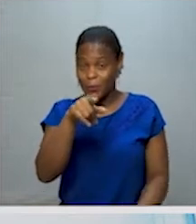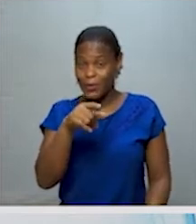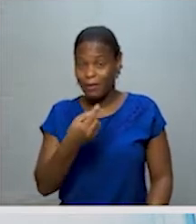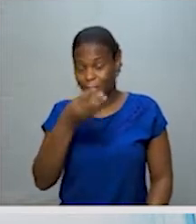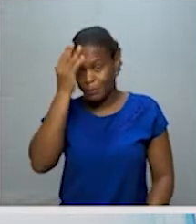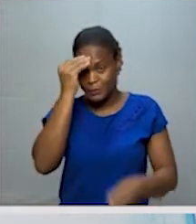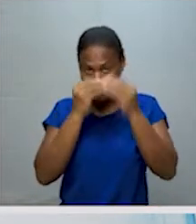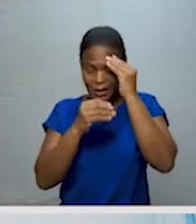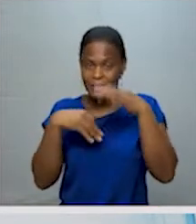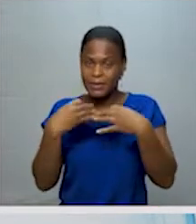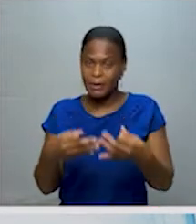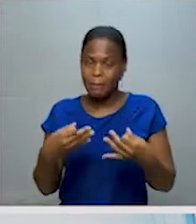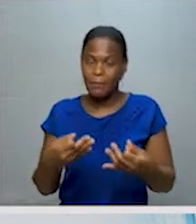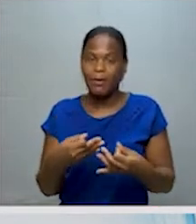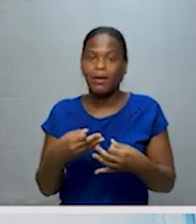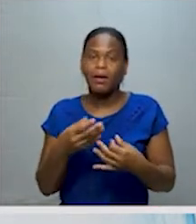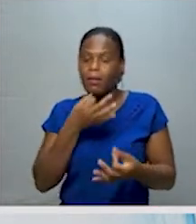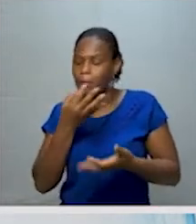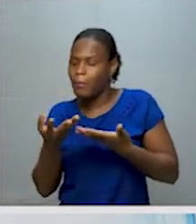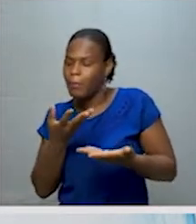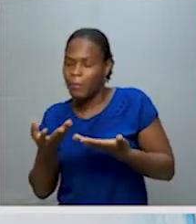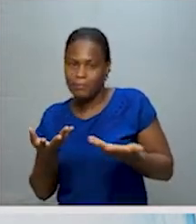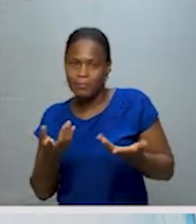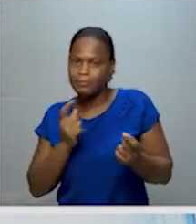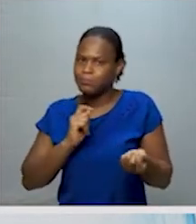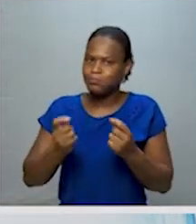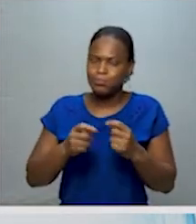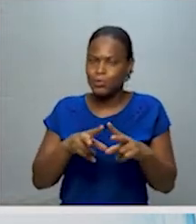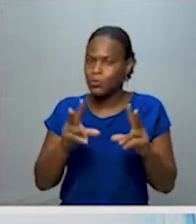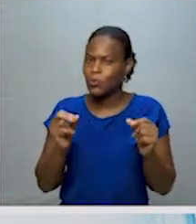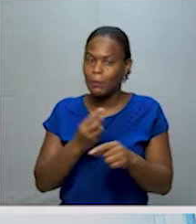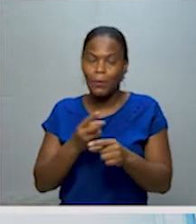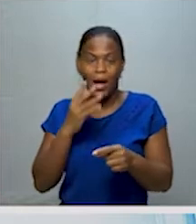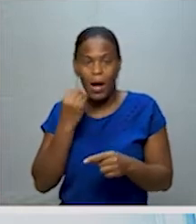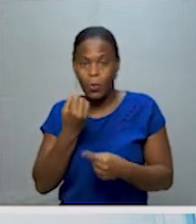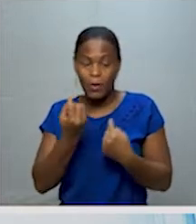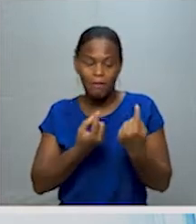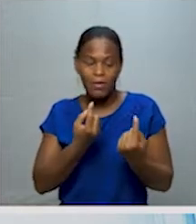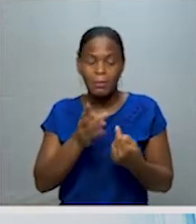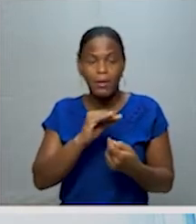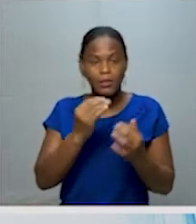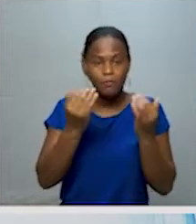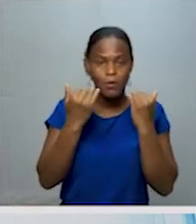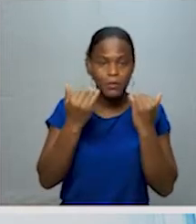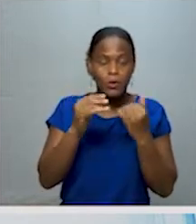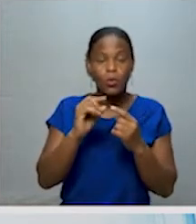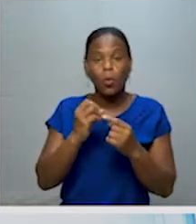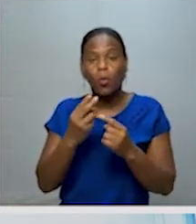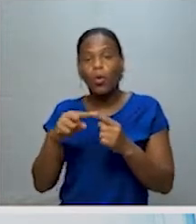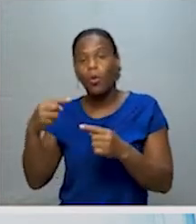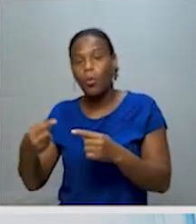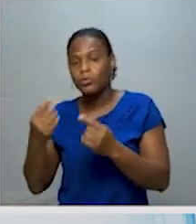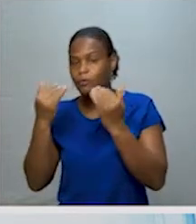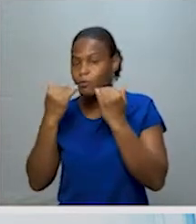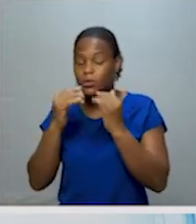vocês devem aprender isto sempre. Debatem argumentos. Nunca, porque alunos às vezes têm mais informações ou outras informações